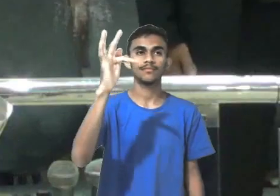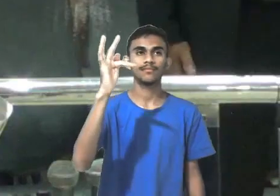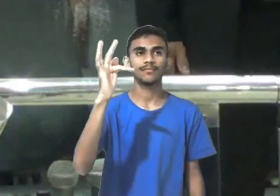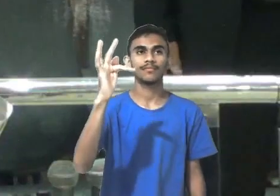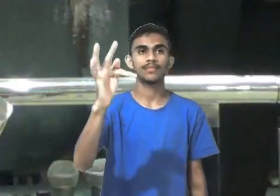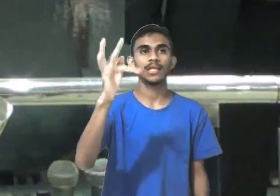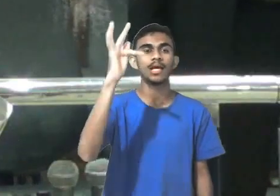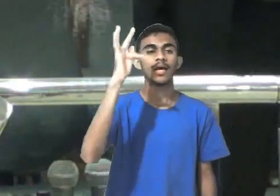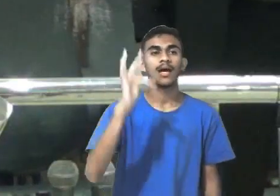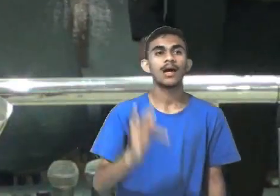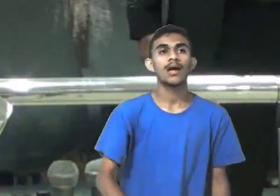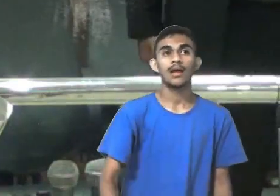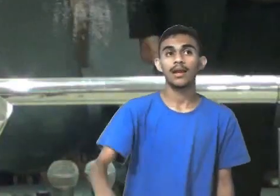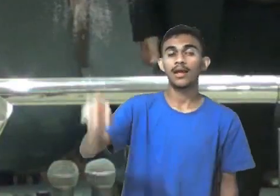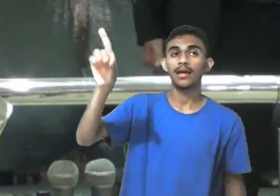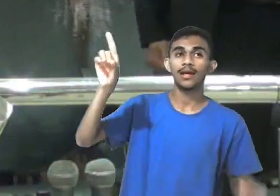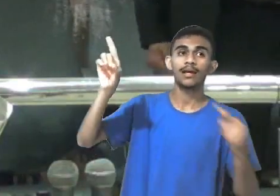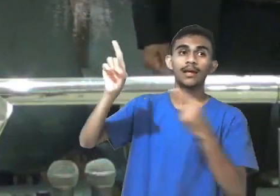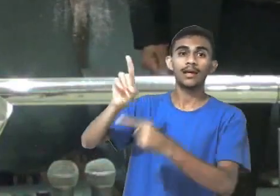futuro,